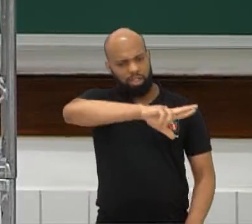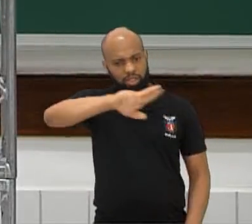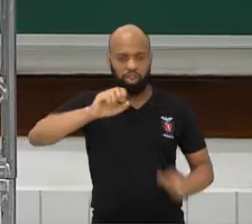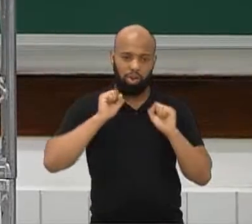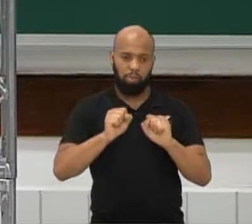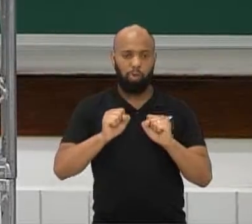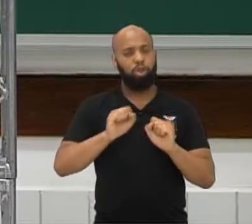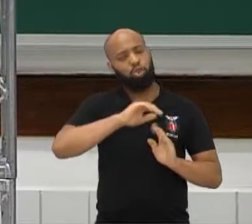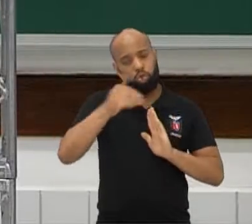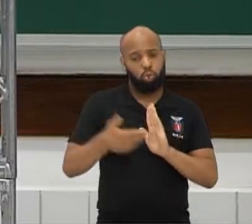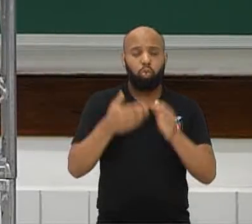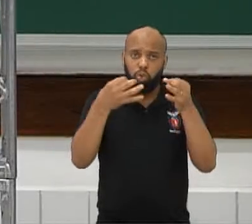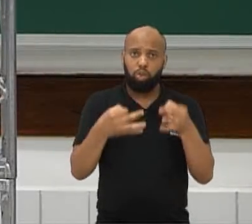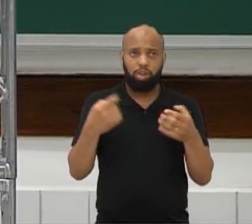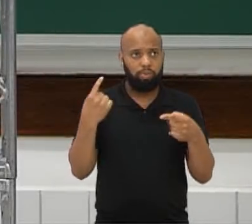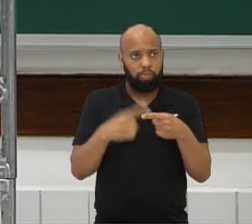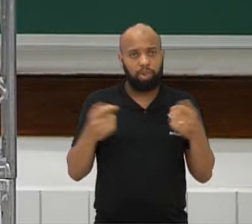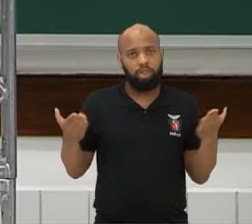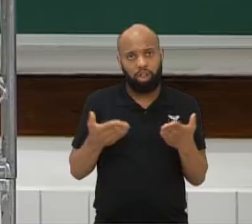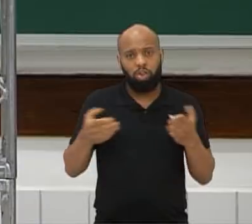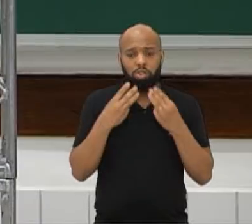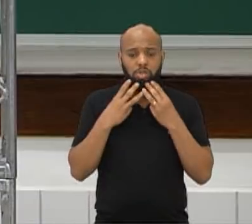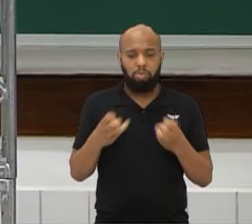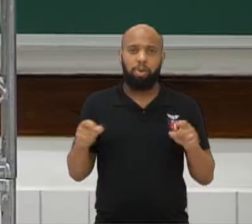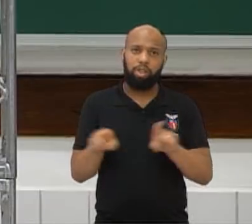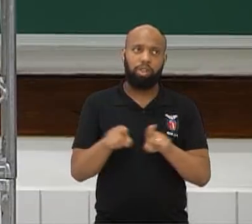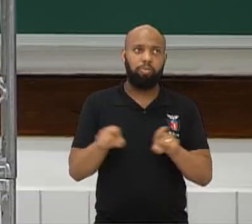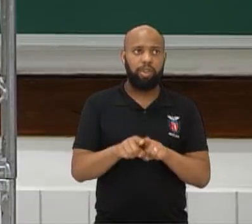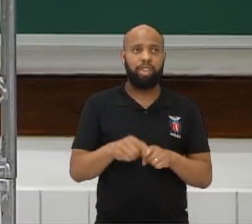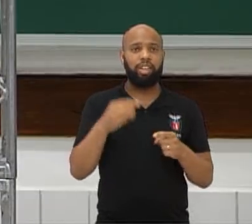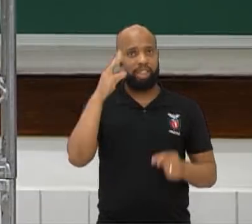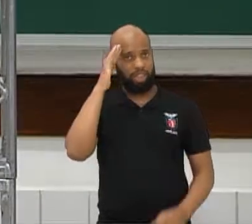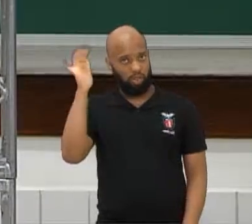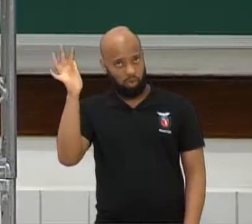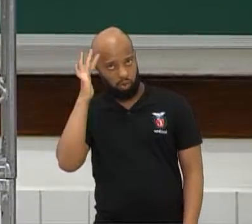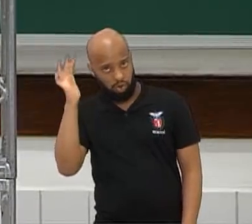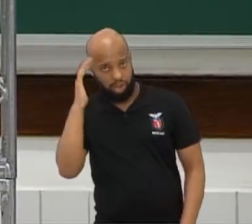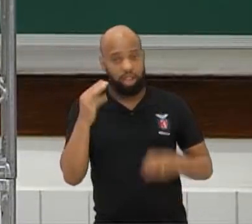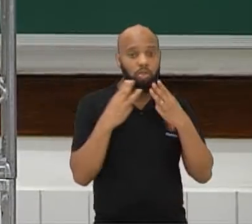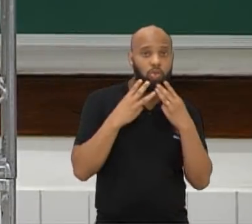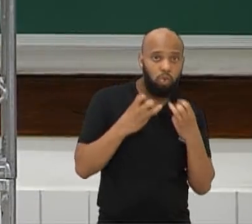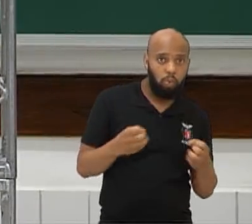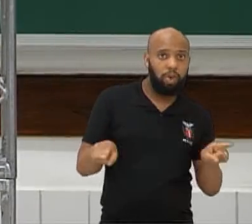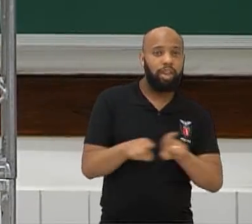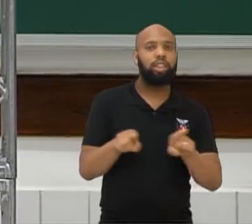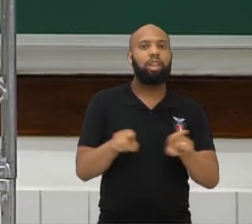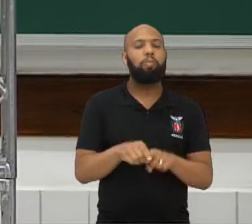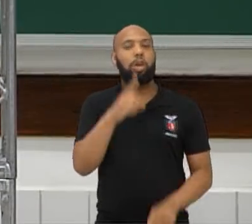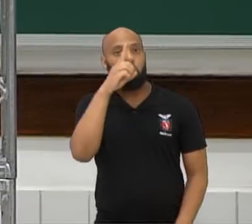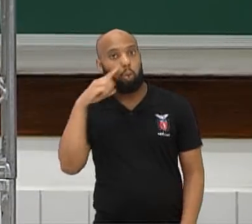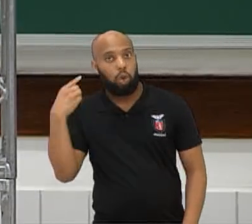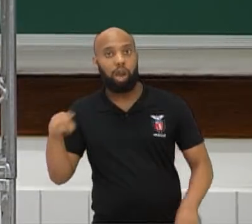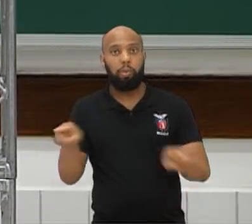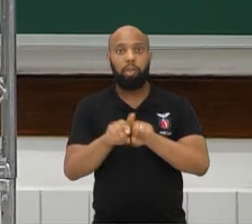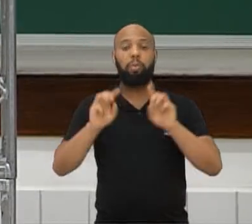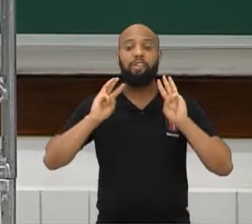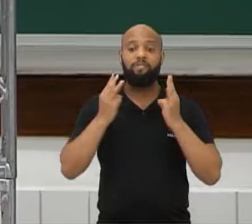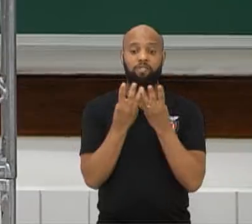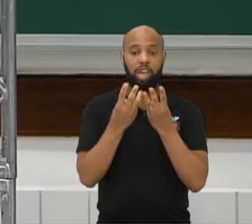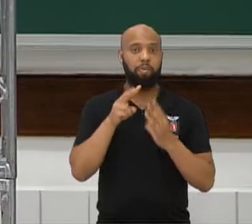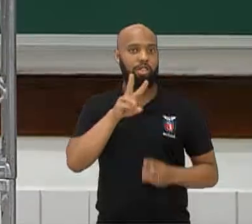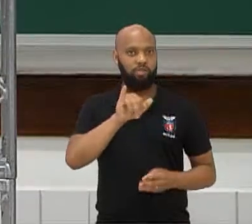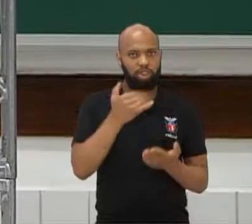todas estar certas, como aqui no caso do Marx. A teoria do Marx, como a do Durkheim, que vocês já viram, e a do Weber, que vocês vão ver, todas